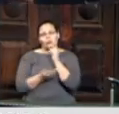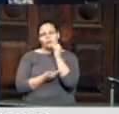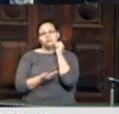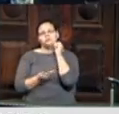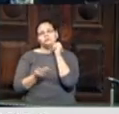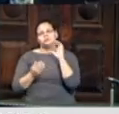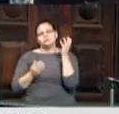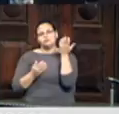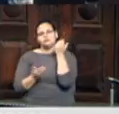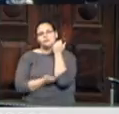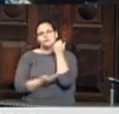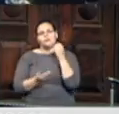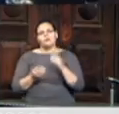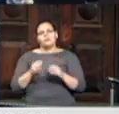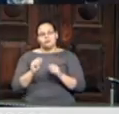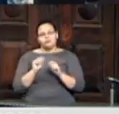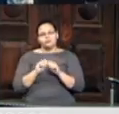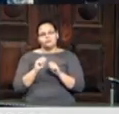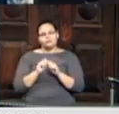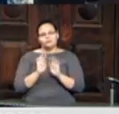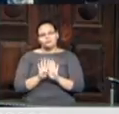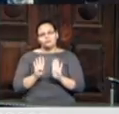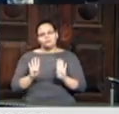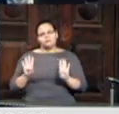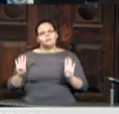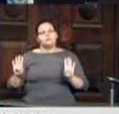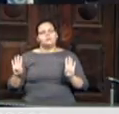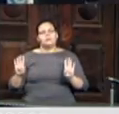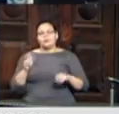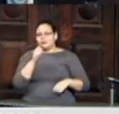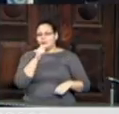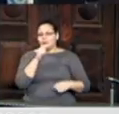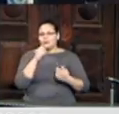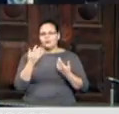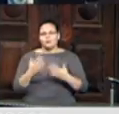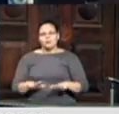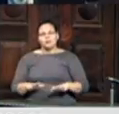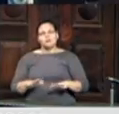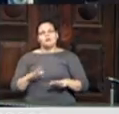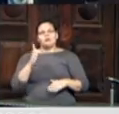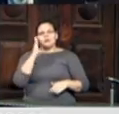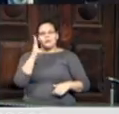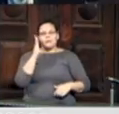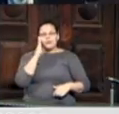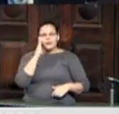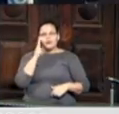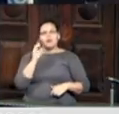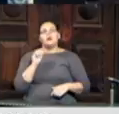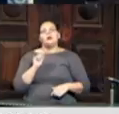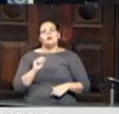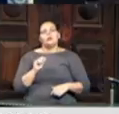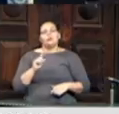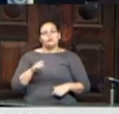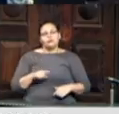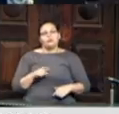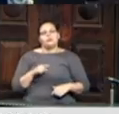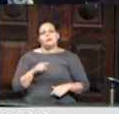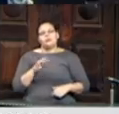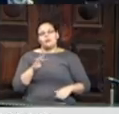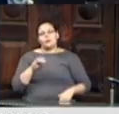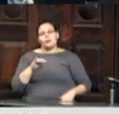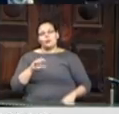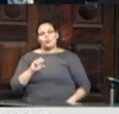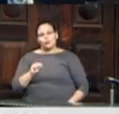madeira para a cerca, sem querer saber dos tamoios